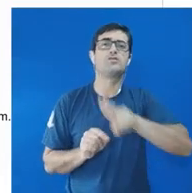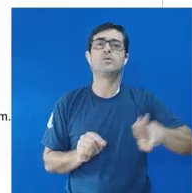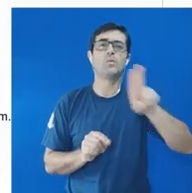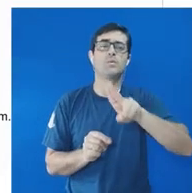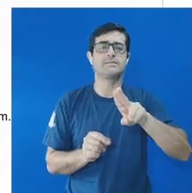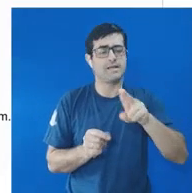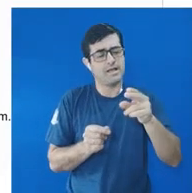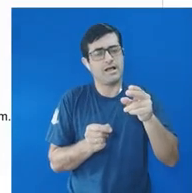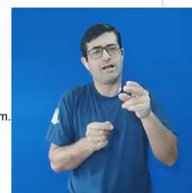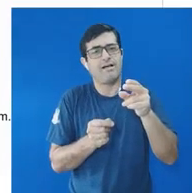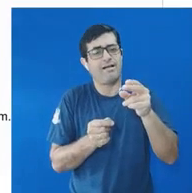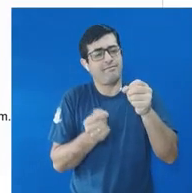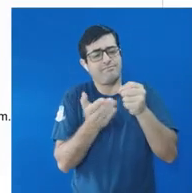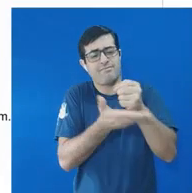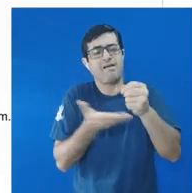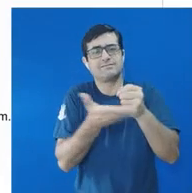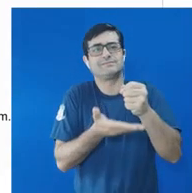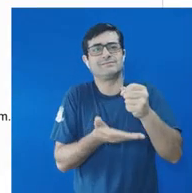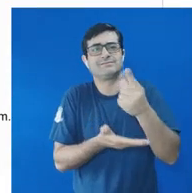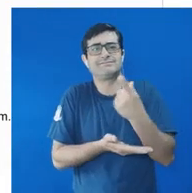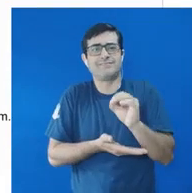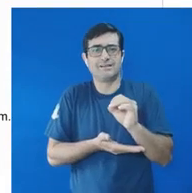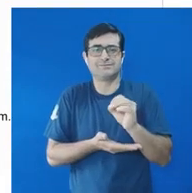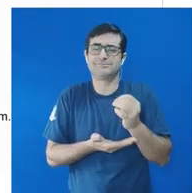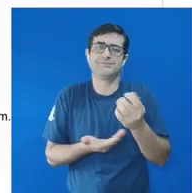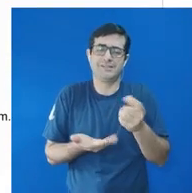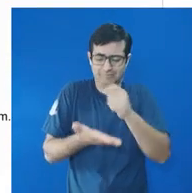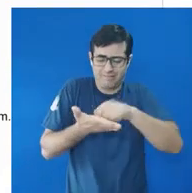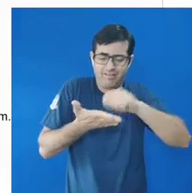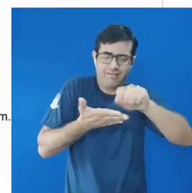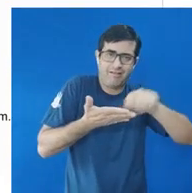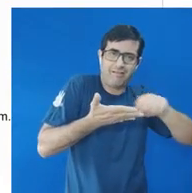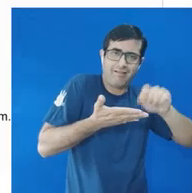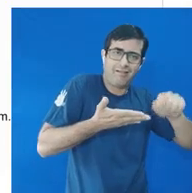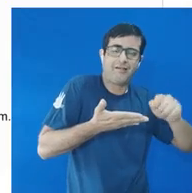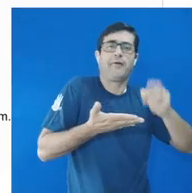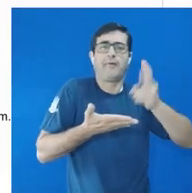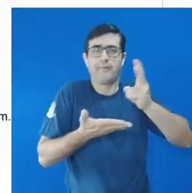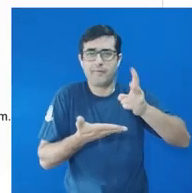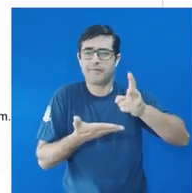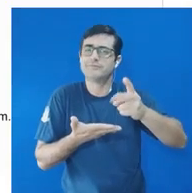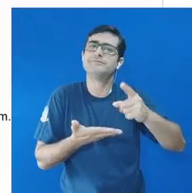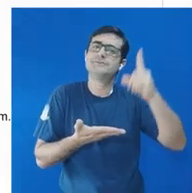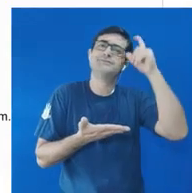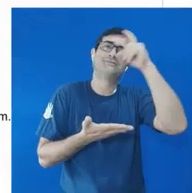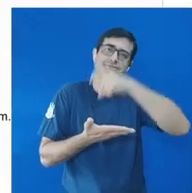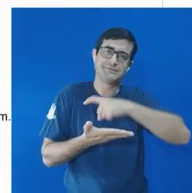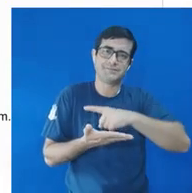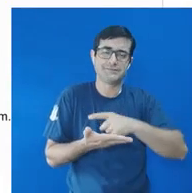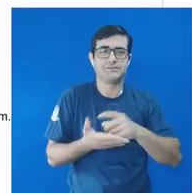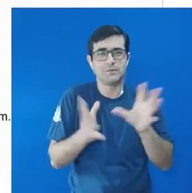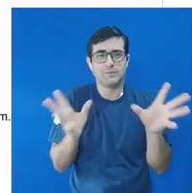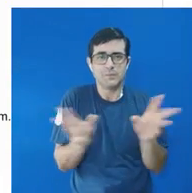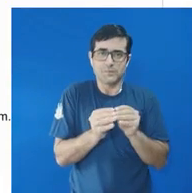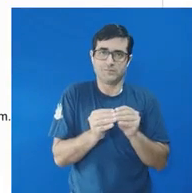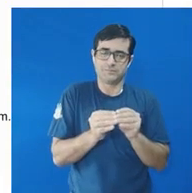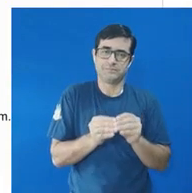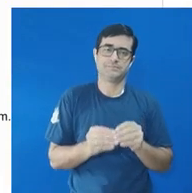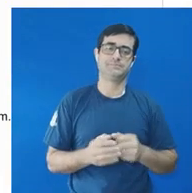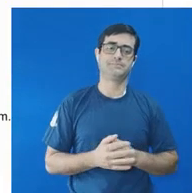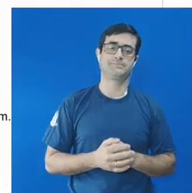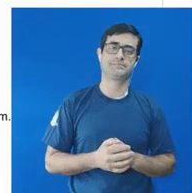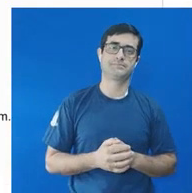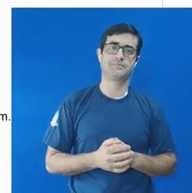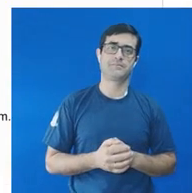gente usa a base 10? Justamente porque não tem como ficar escrevendo esse número toda hora. Então, para vocês terem uma ideia